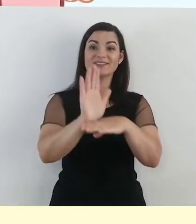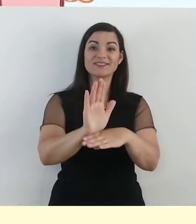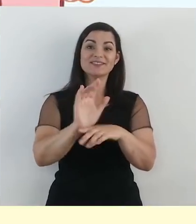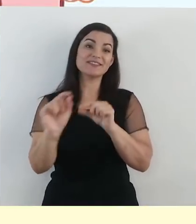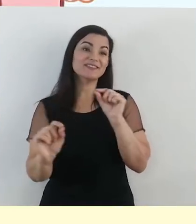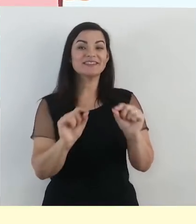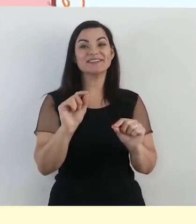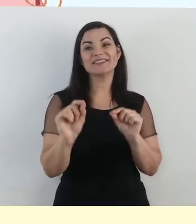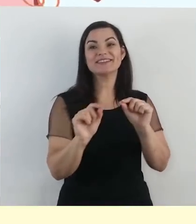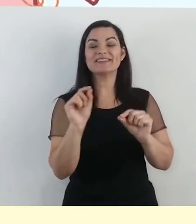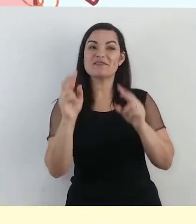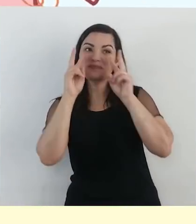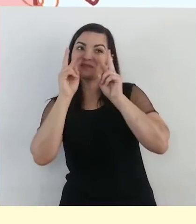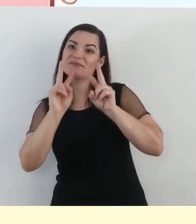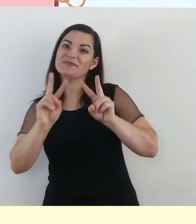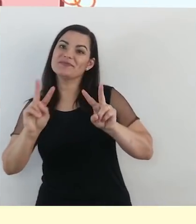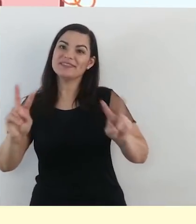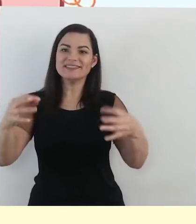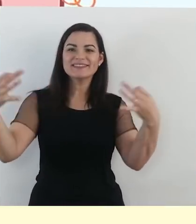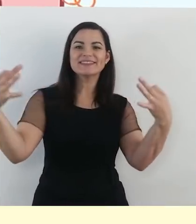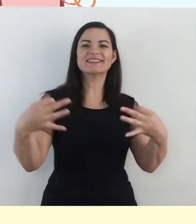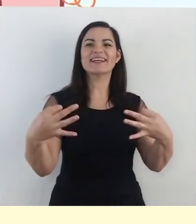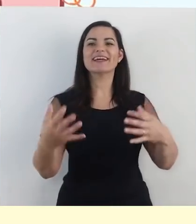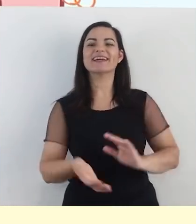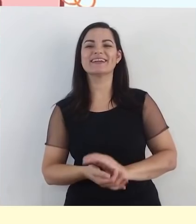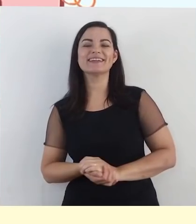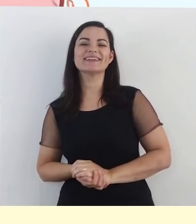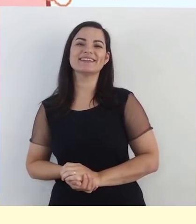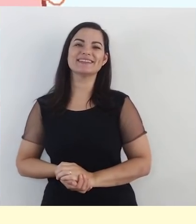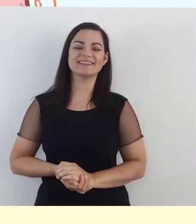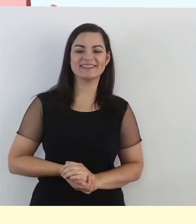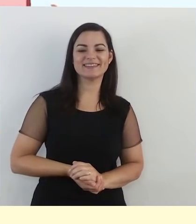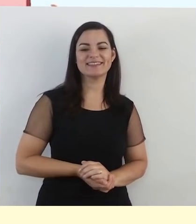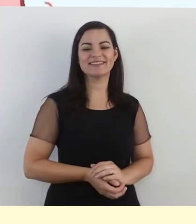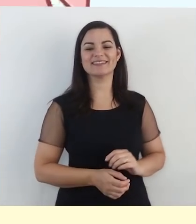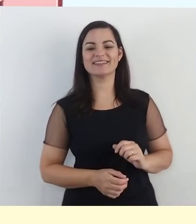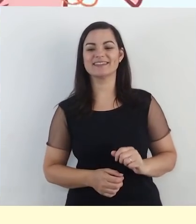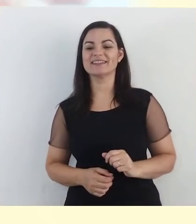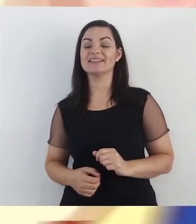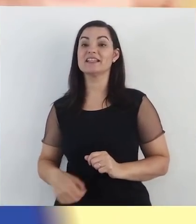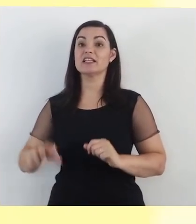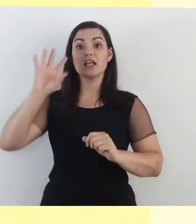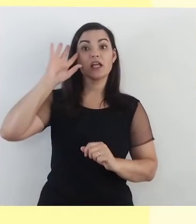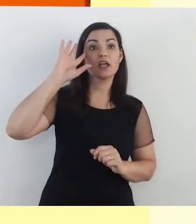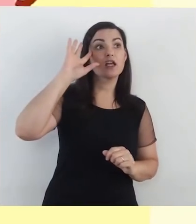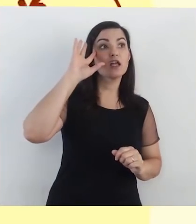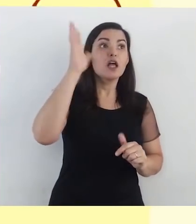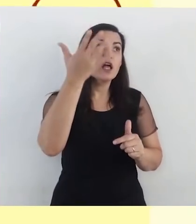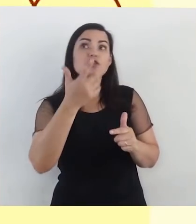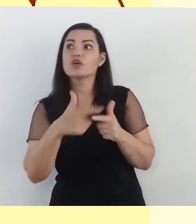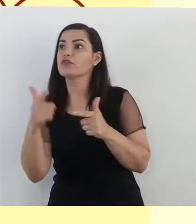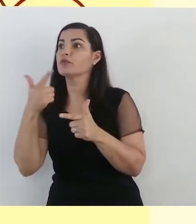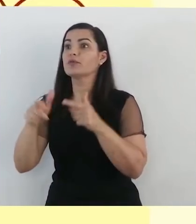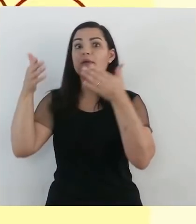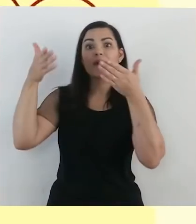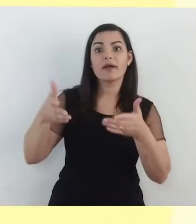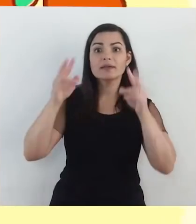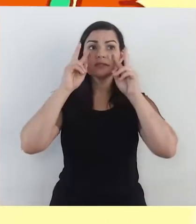ajudinha pra enxergar com precisão. Pra resolver o